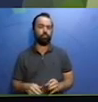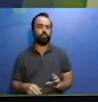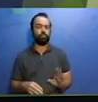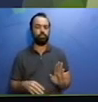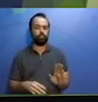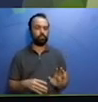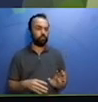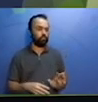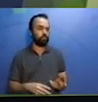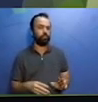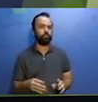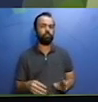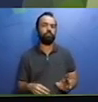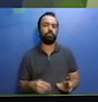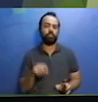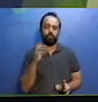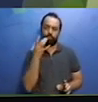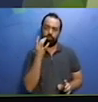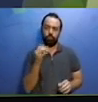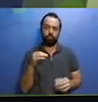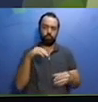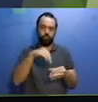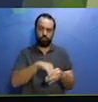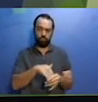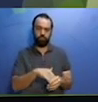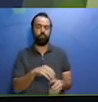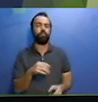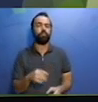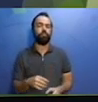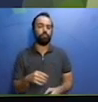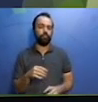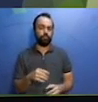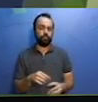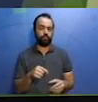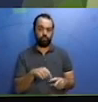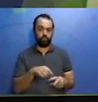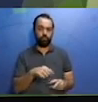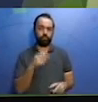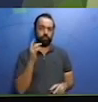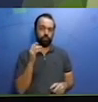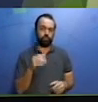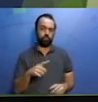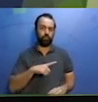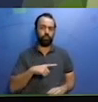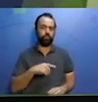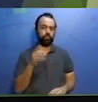que formam o ouro 18 quilates, que seria o ouro puro, a prata e o